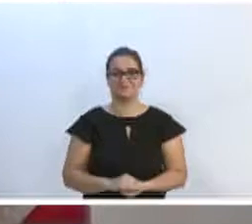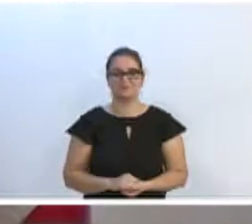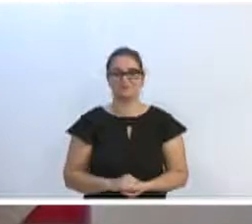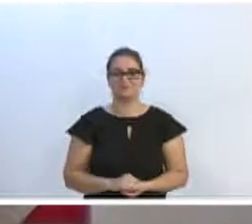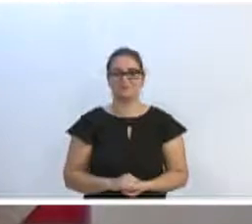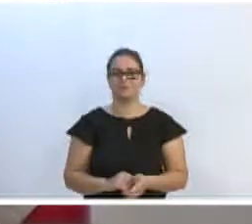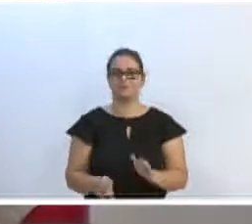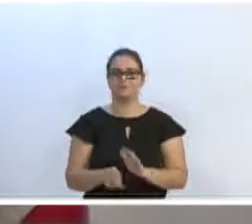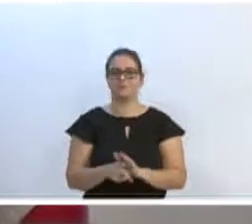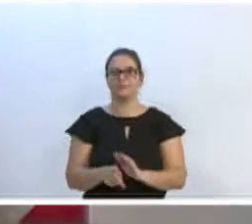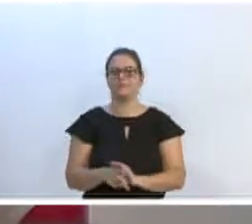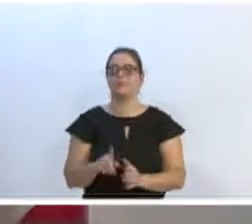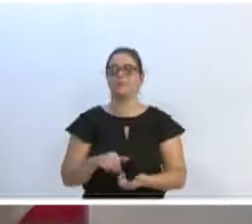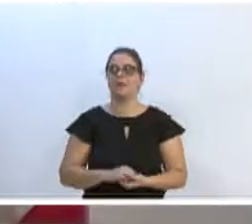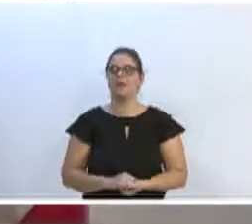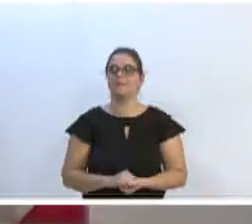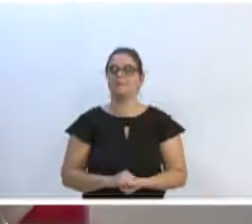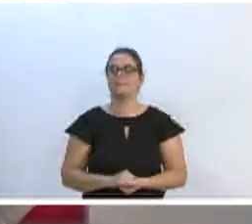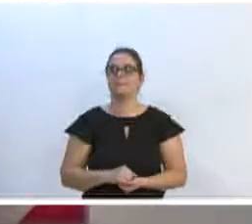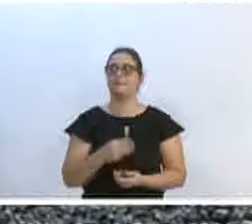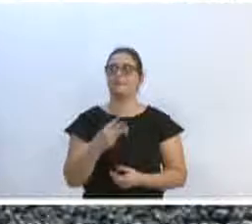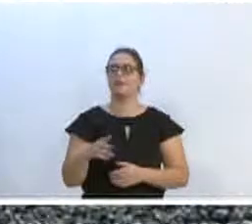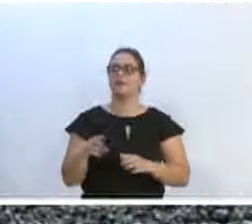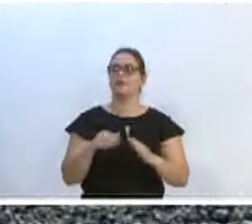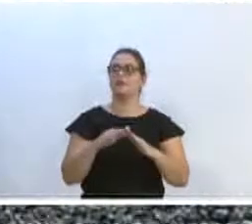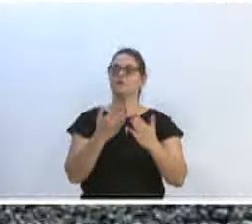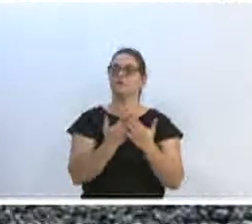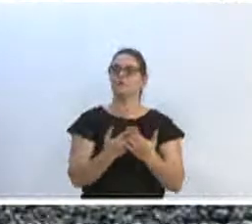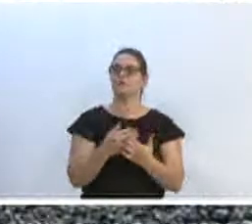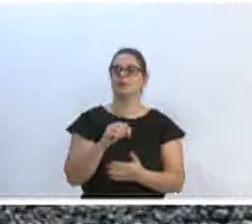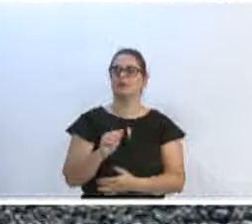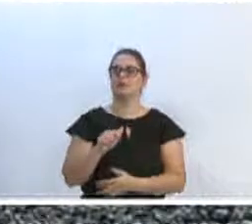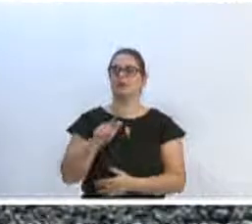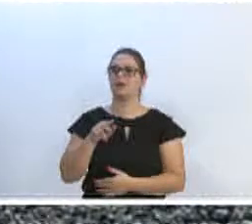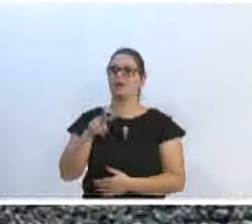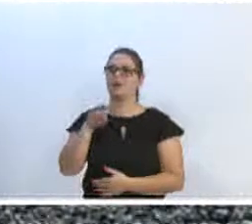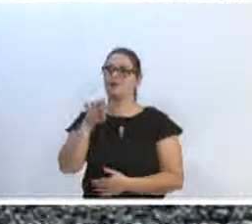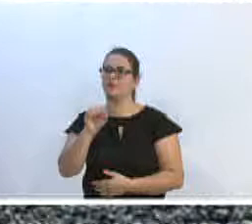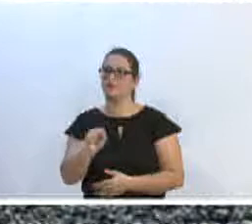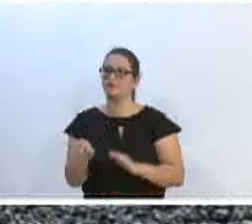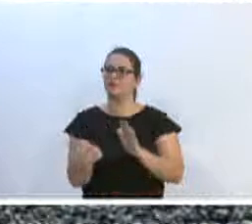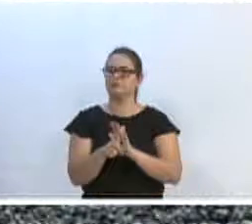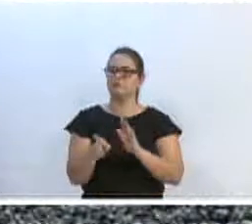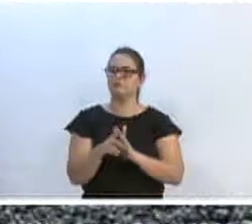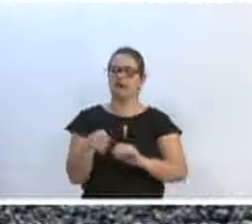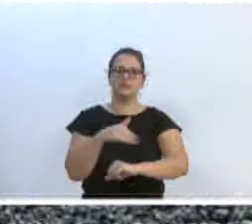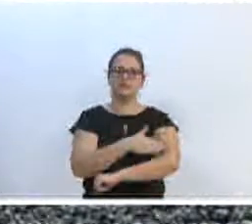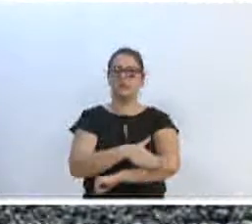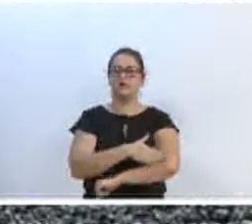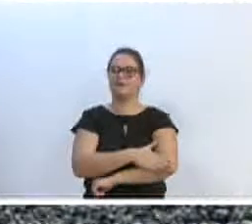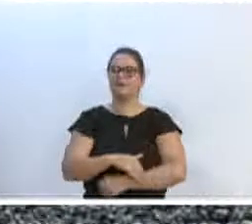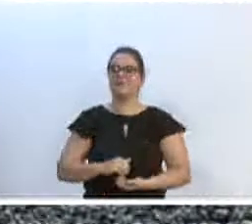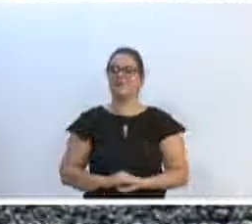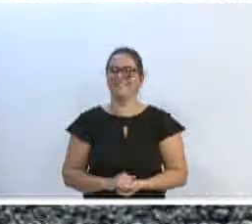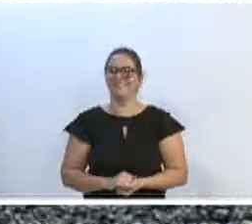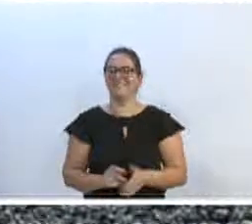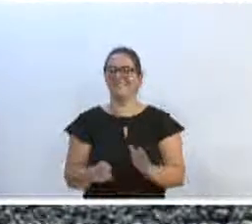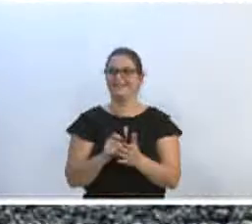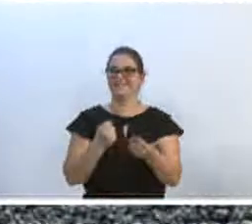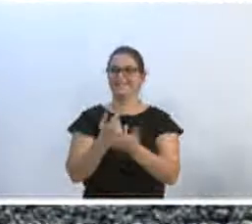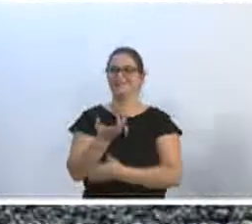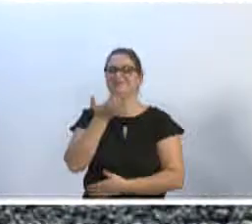na primeira foto o app da escola isolada alves ramos utilizou recursos para compra de um parquinho para lazer das crianças